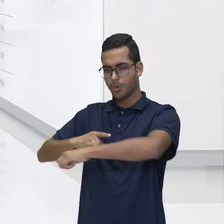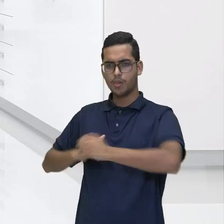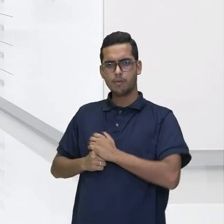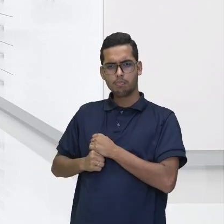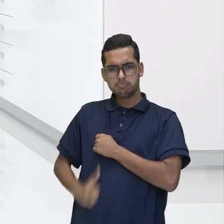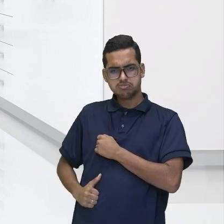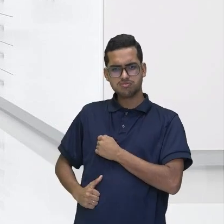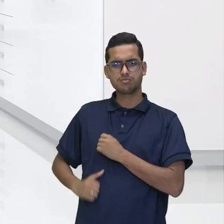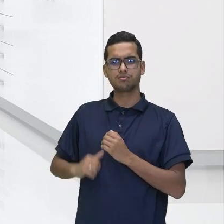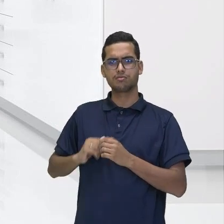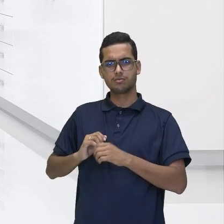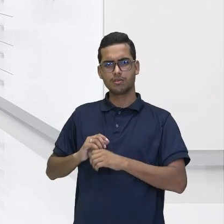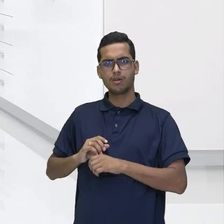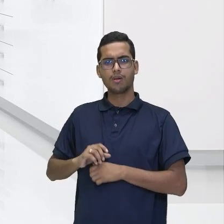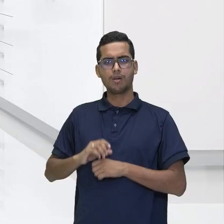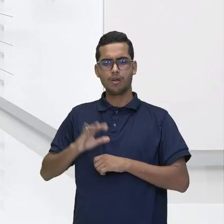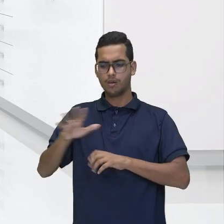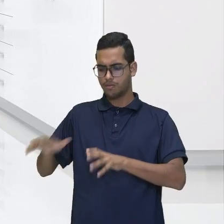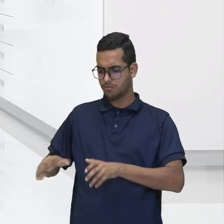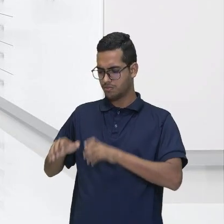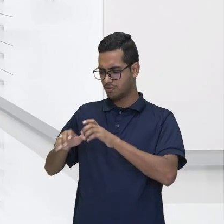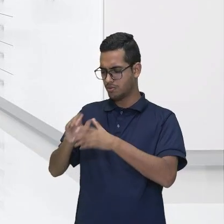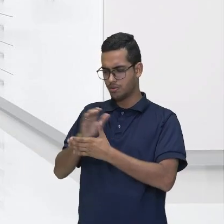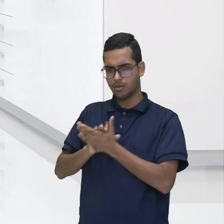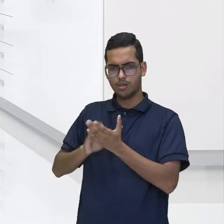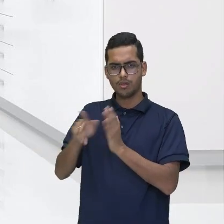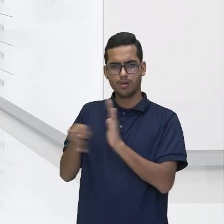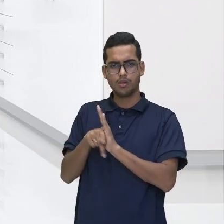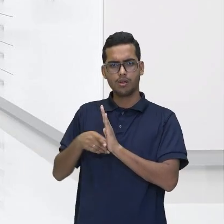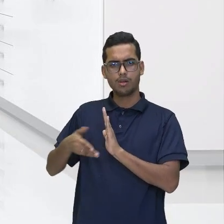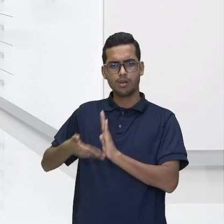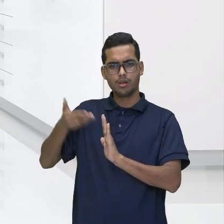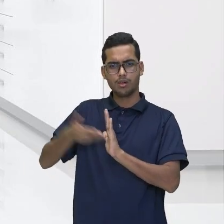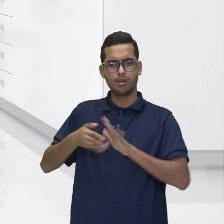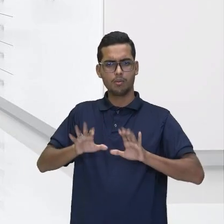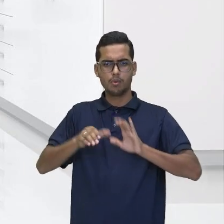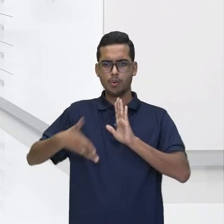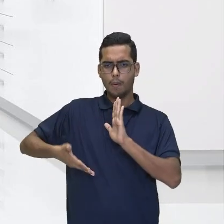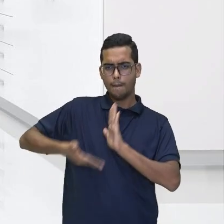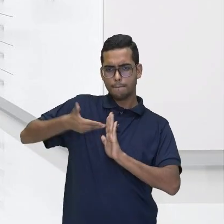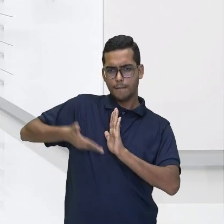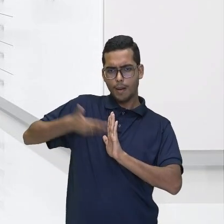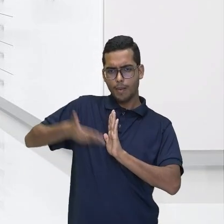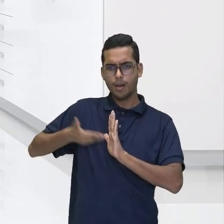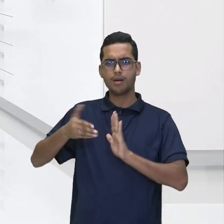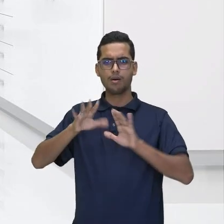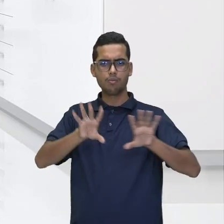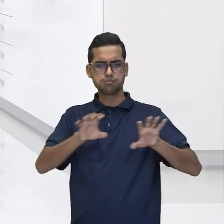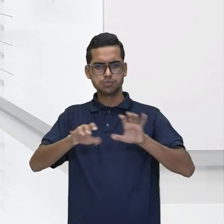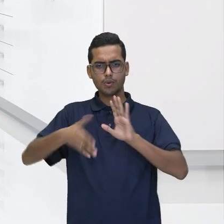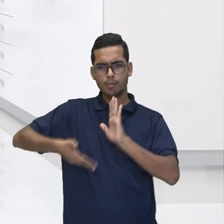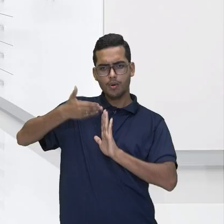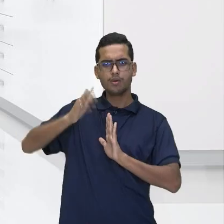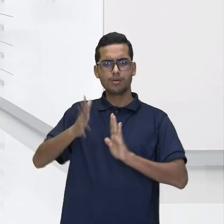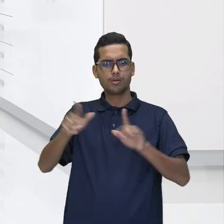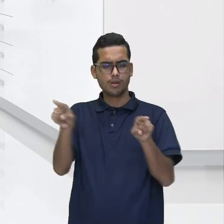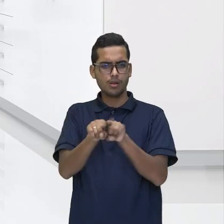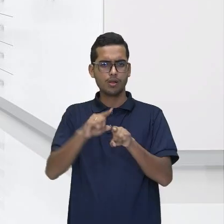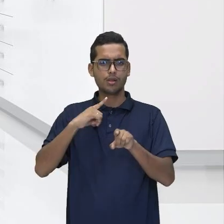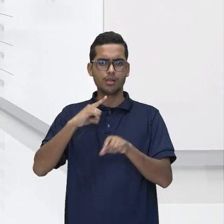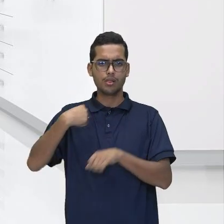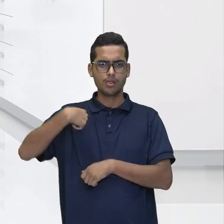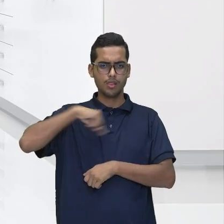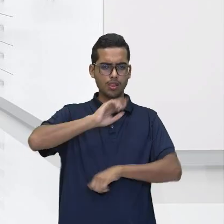tocar no vaso sanitário, limpar aí as suas nádegas, né, a sua bunda, né, e vai que você